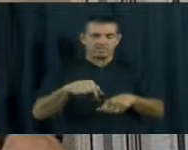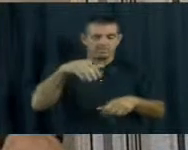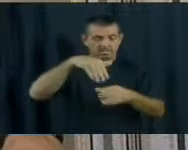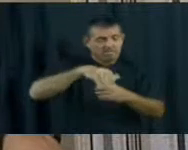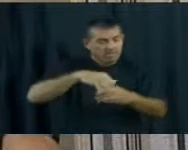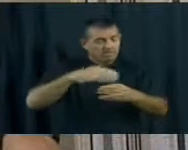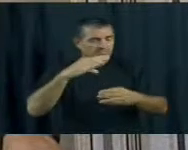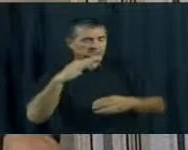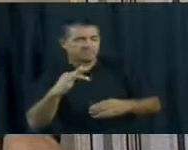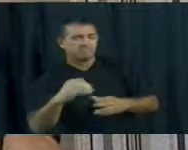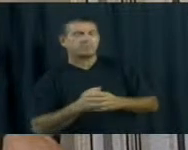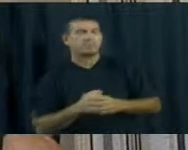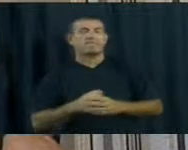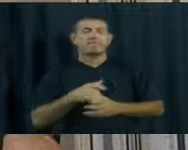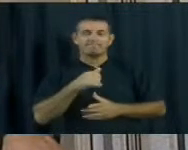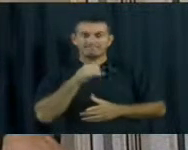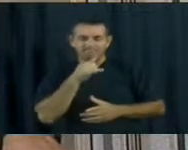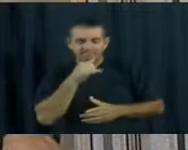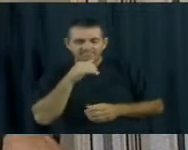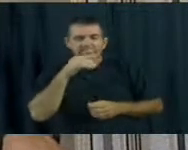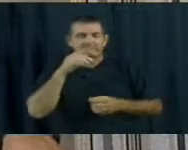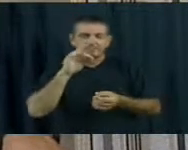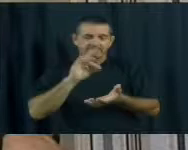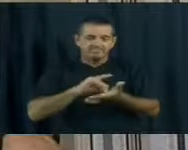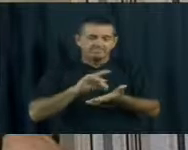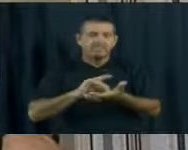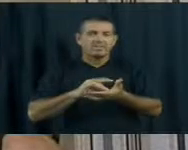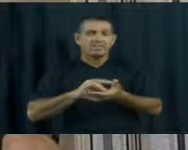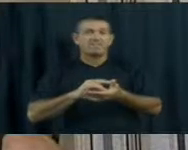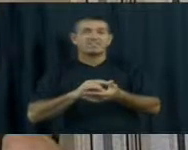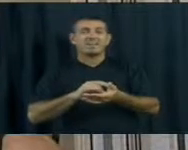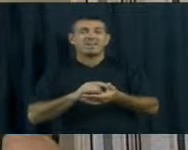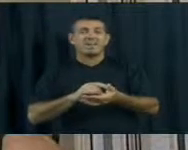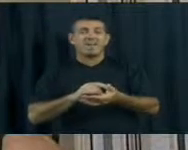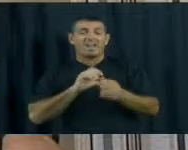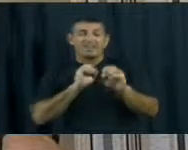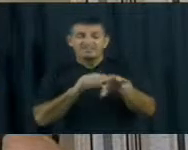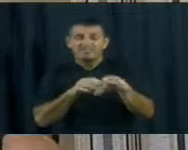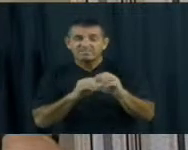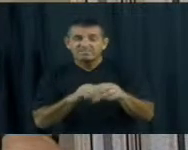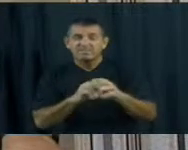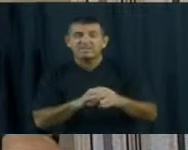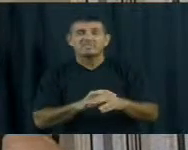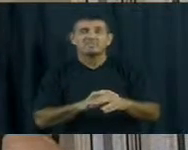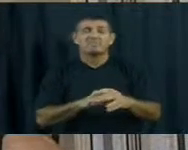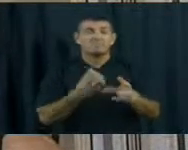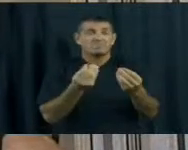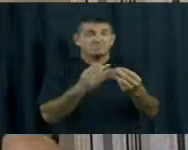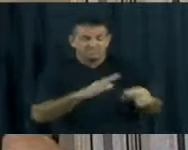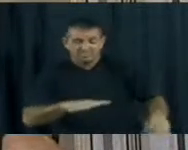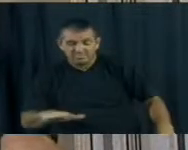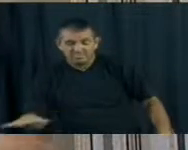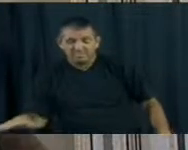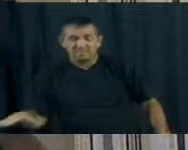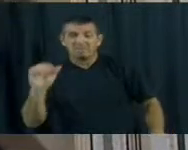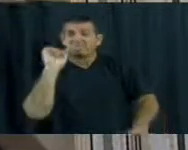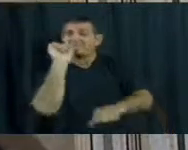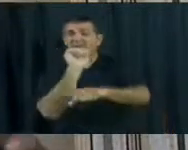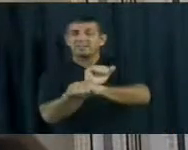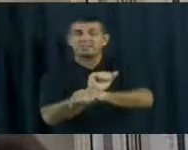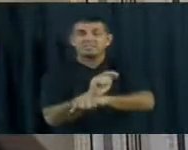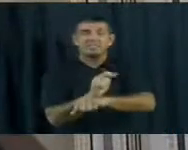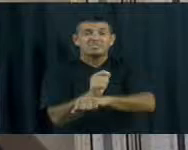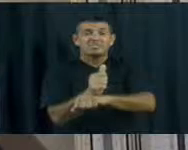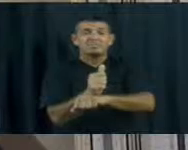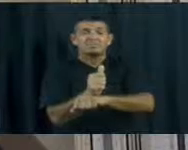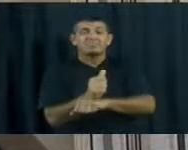que foi muito triste para a educação. Ficamos com as crianças fora de sala de aula quase um ano,